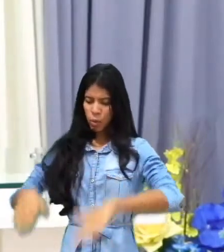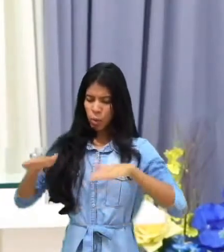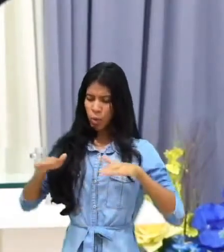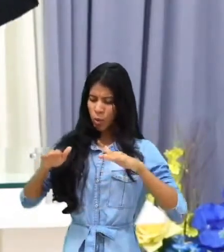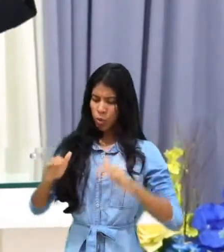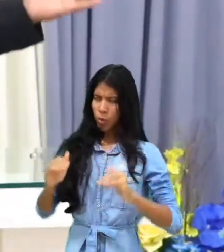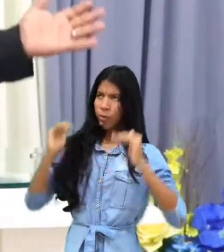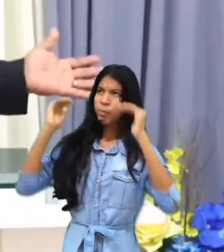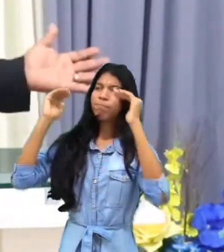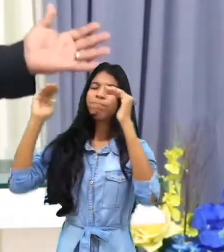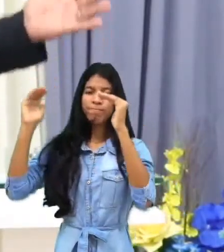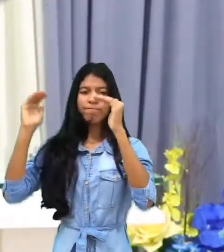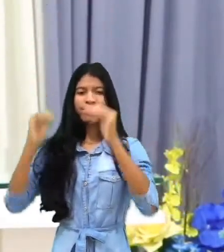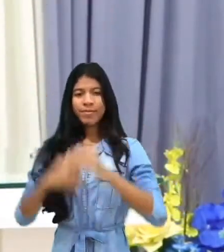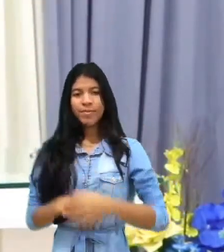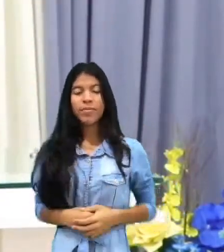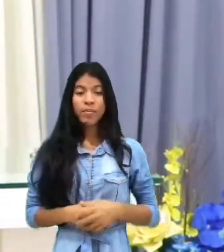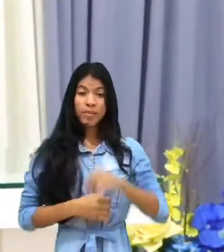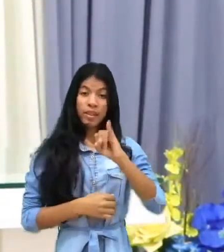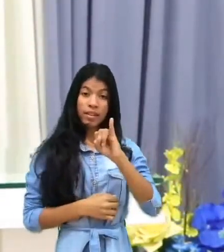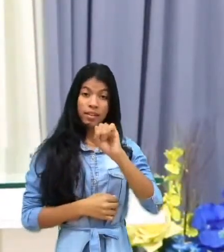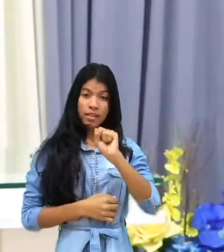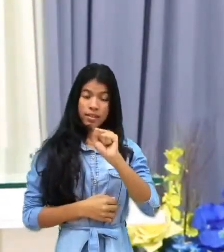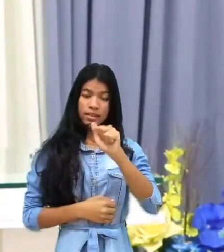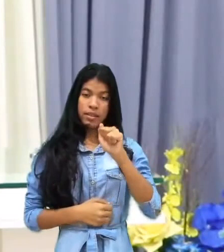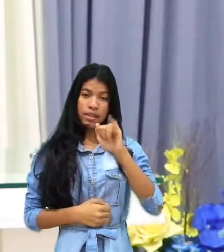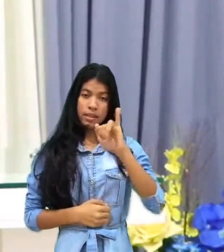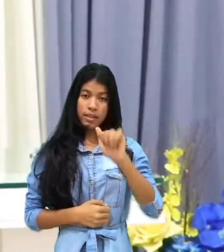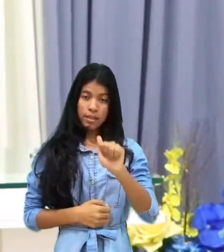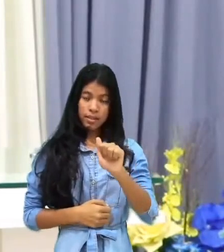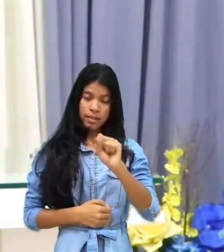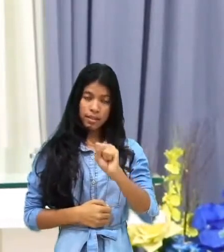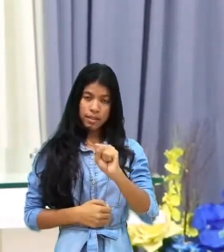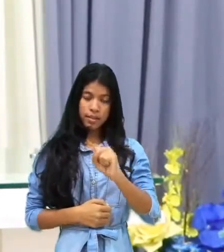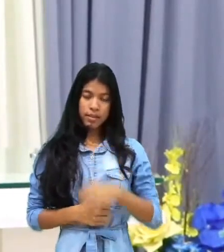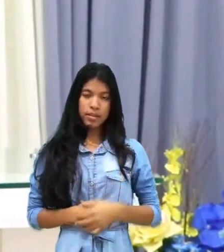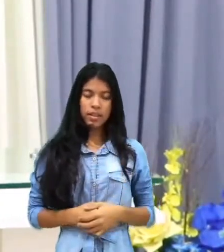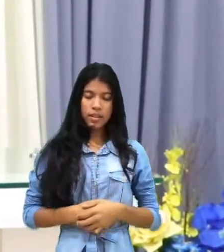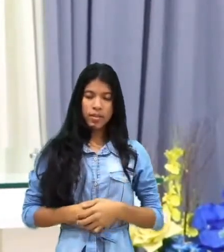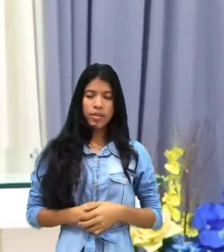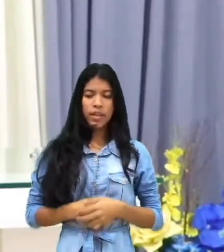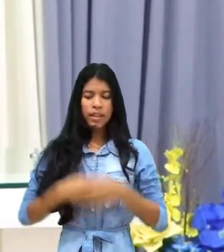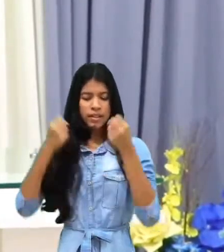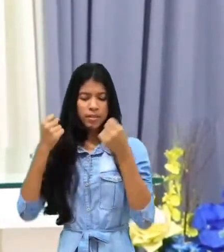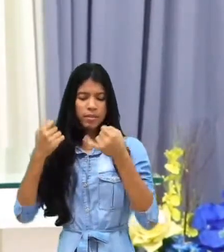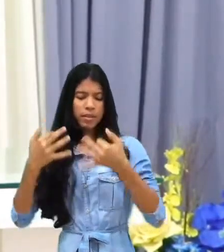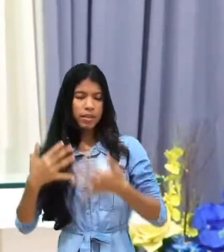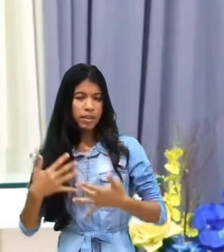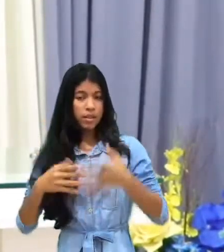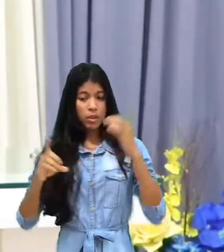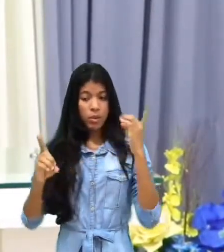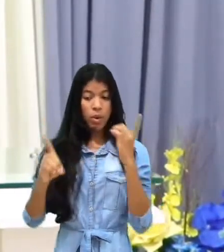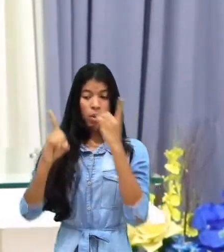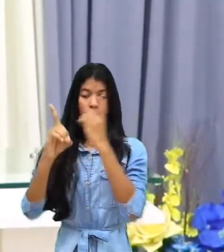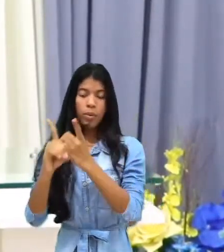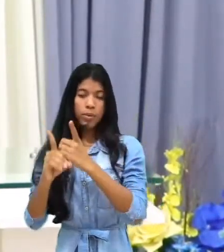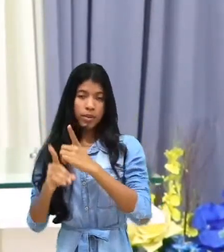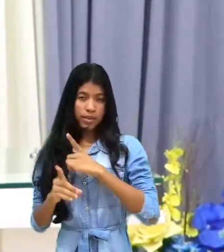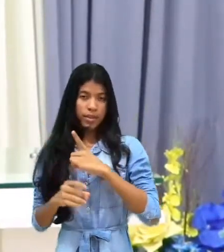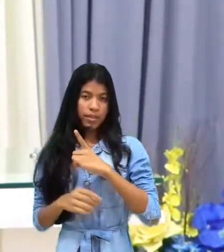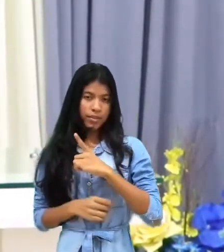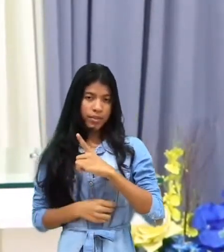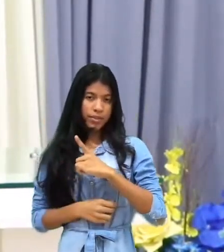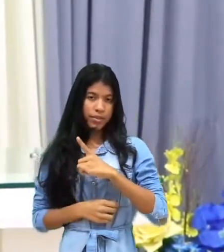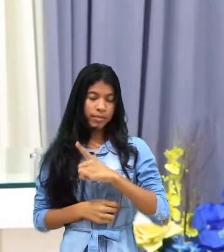Isaías estava narrando o encontro que ele teve com Deus. E ele diz, já narrando, né, aqui no texto,